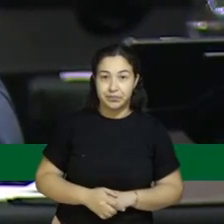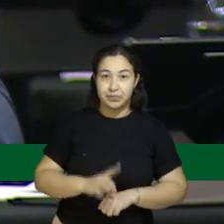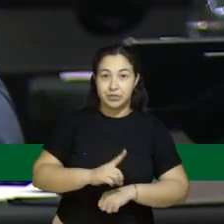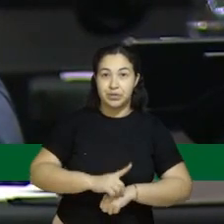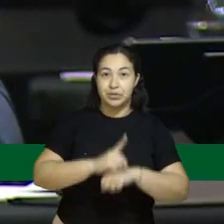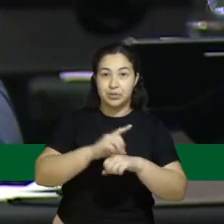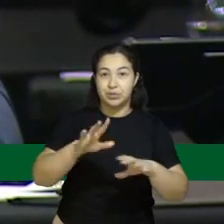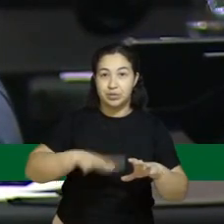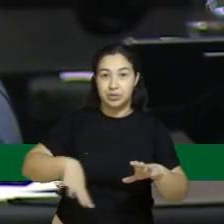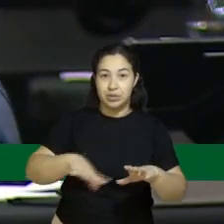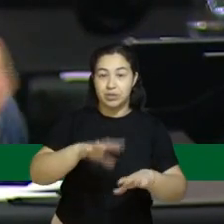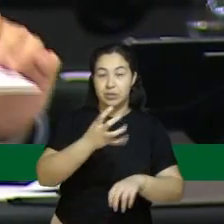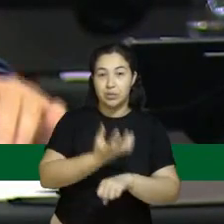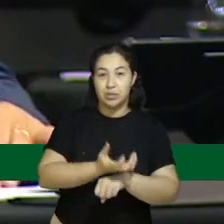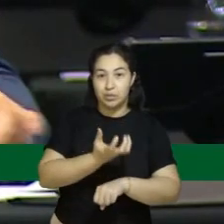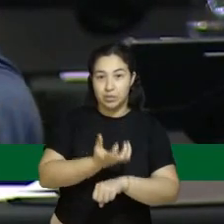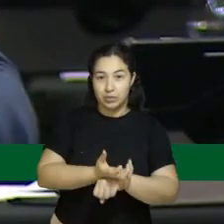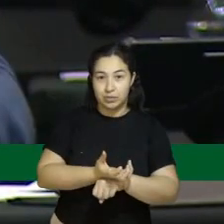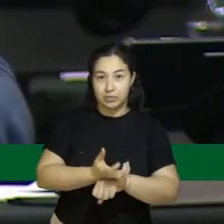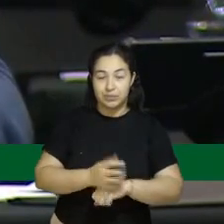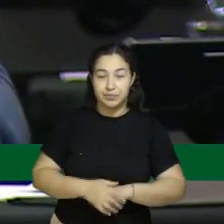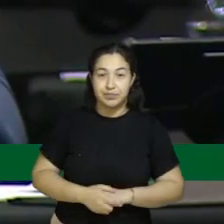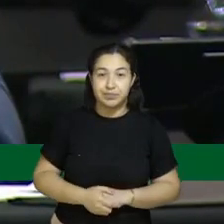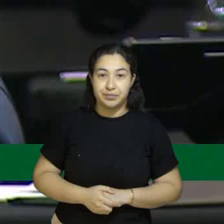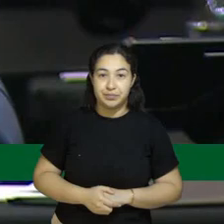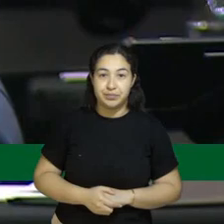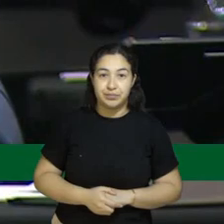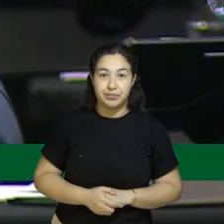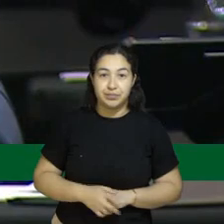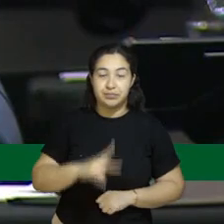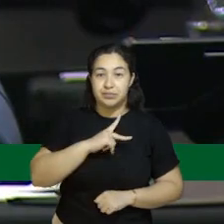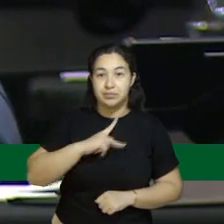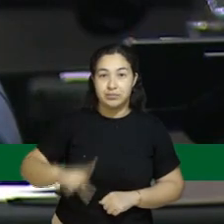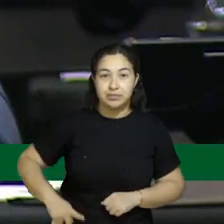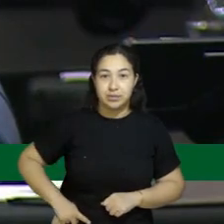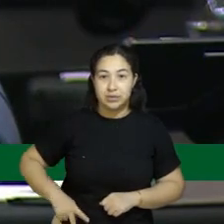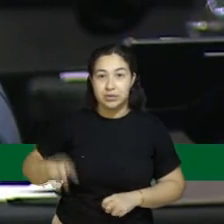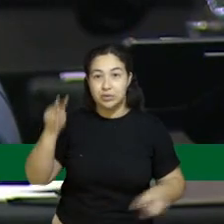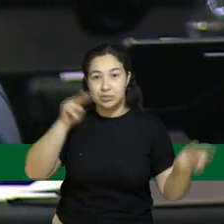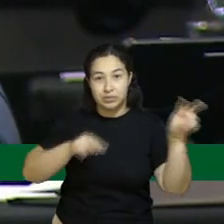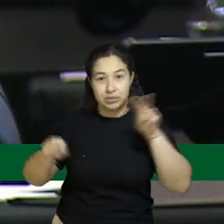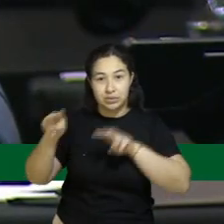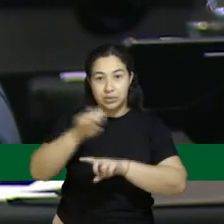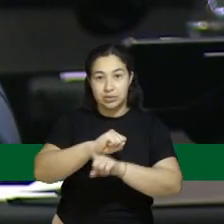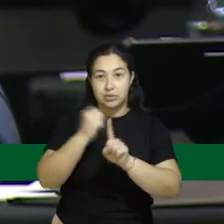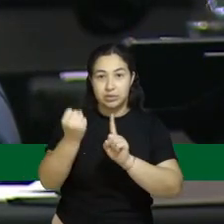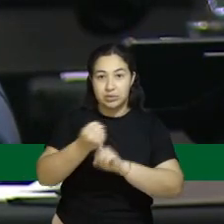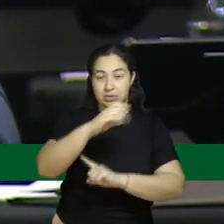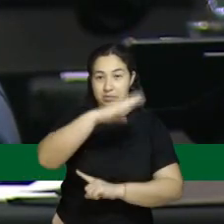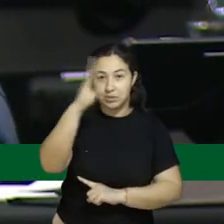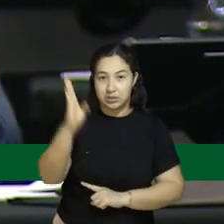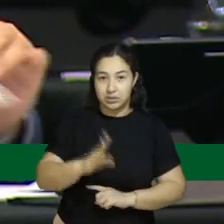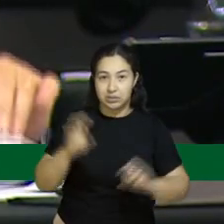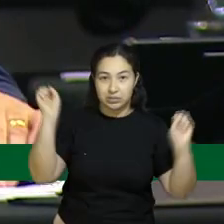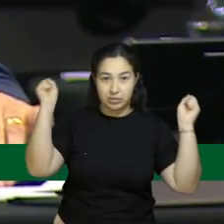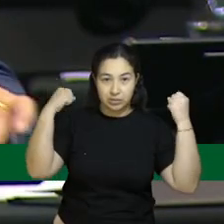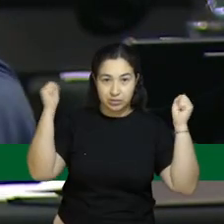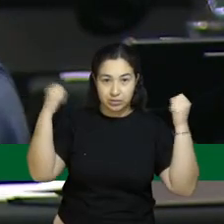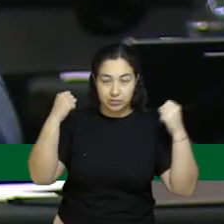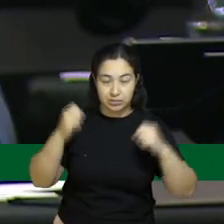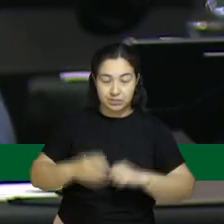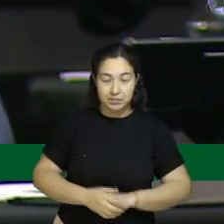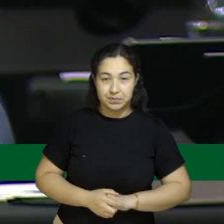diretor-geral da UDESC Meio Oeste, Maico Moraes Nunes. Senhor presidente do Observatório Social Brasil, Chapecó, Vilmar Luiz